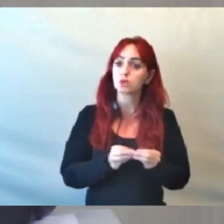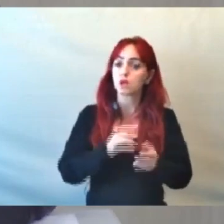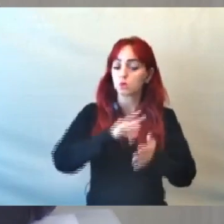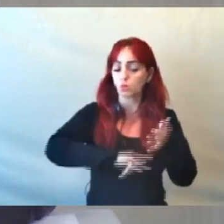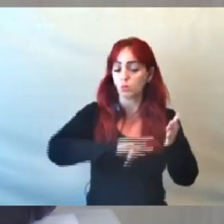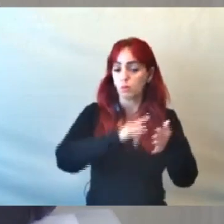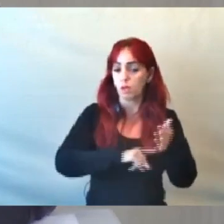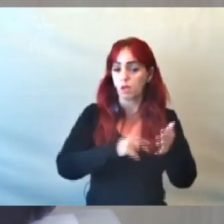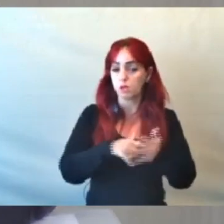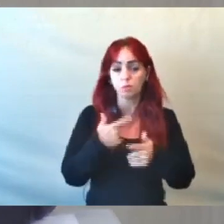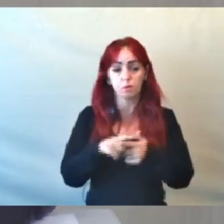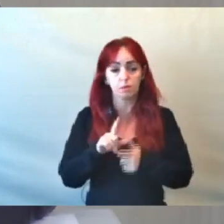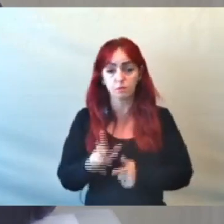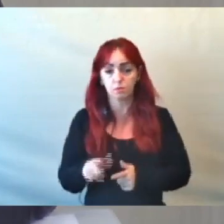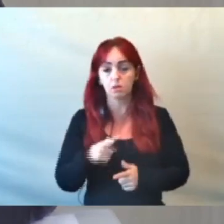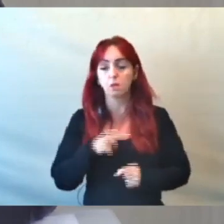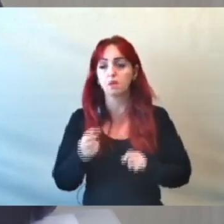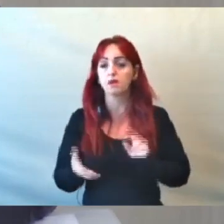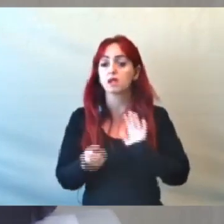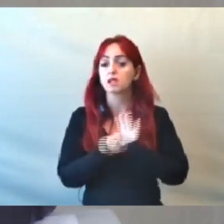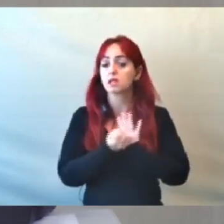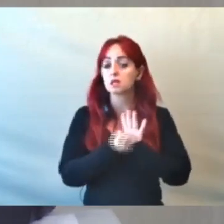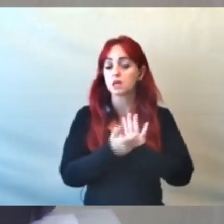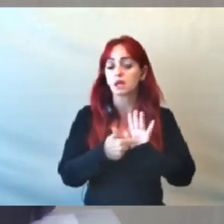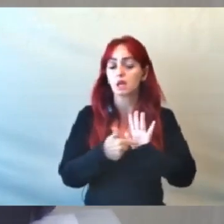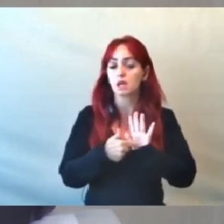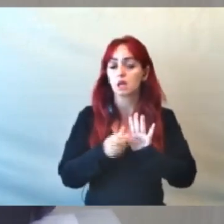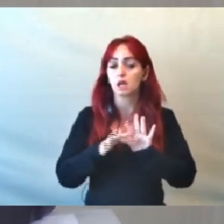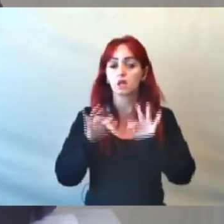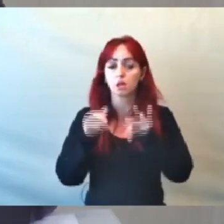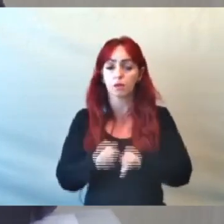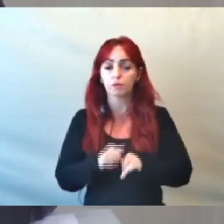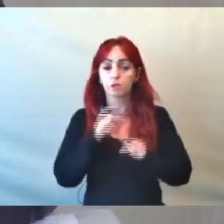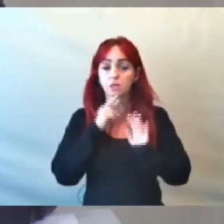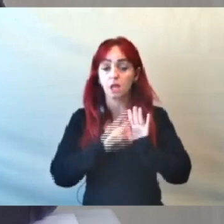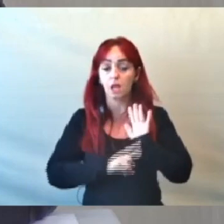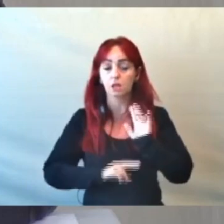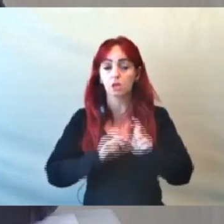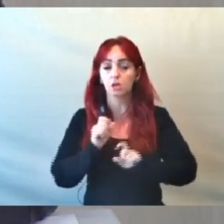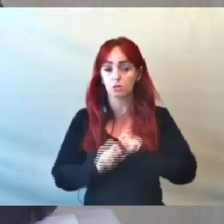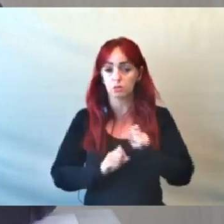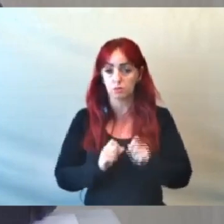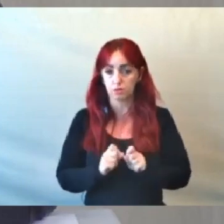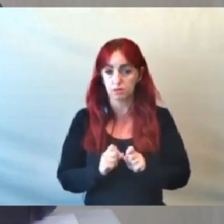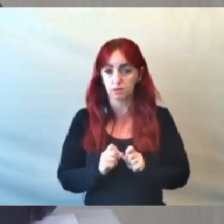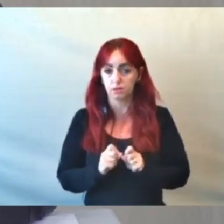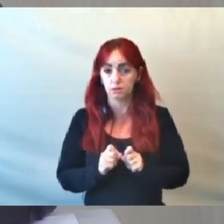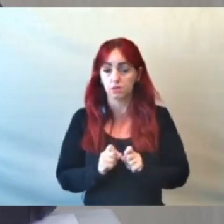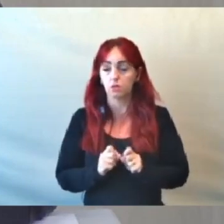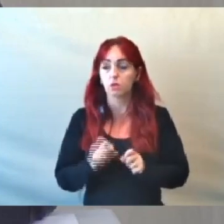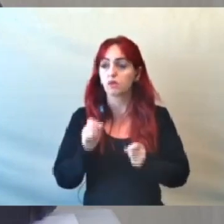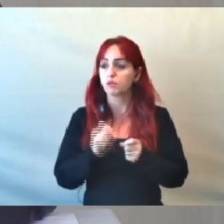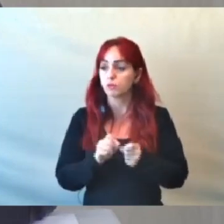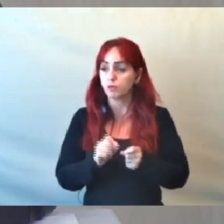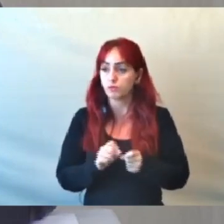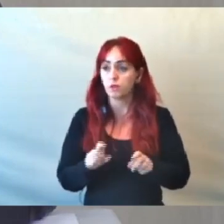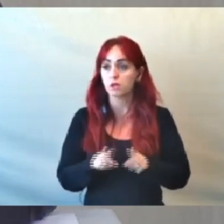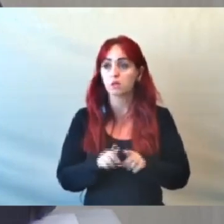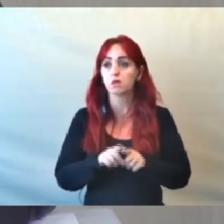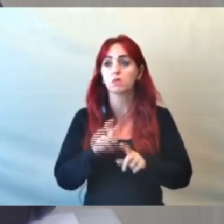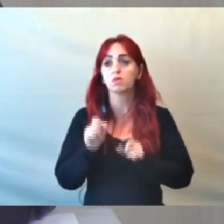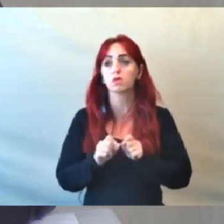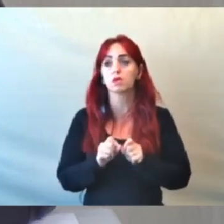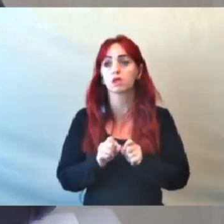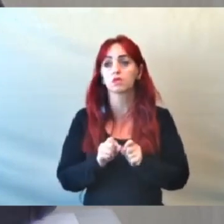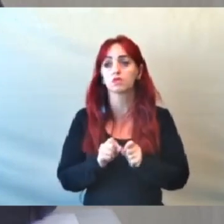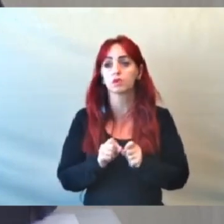final desses relatórios, né, o que foi feito com essa decisão e por que ela foi proferida. Porque estão querendo dar um